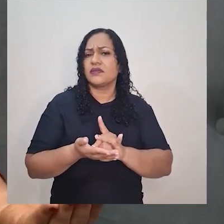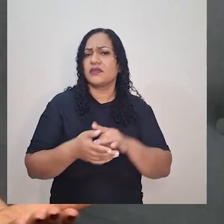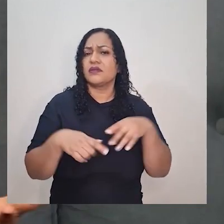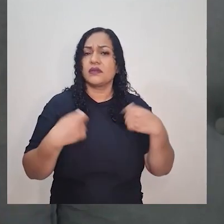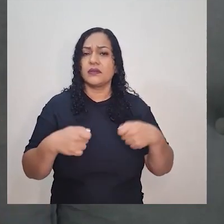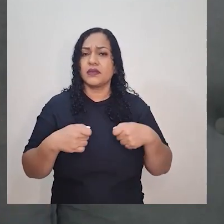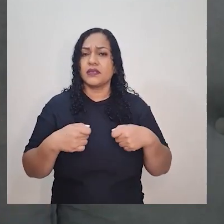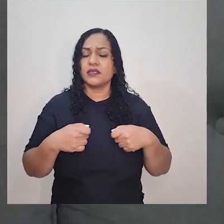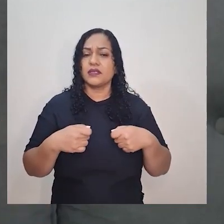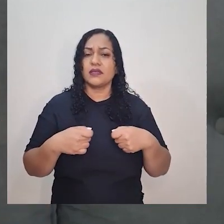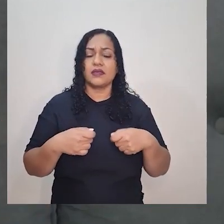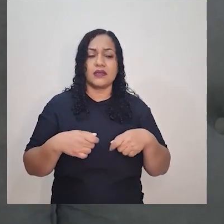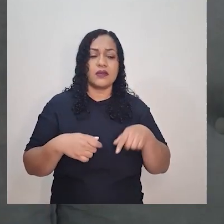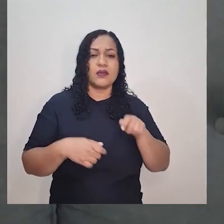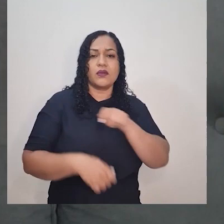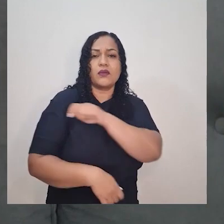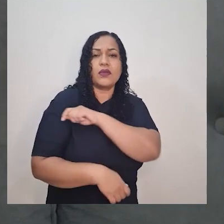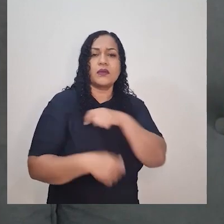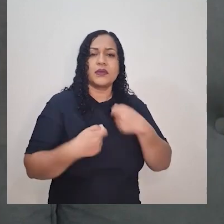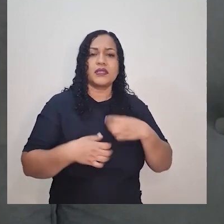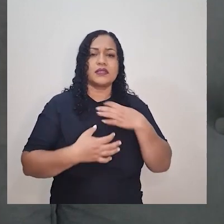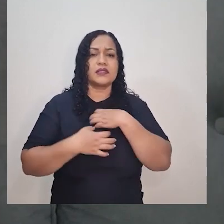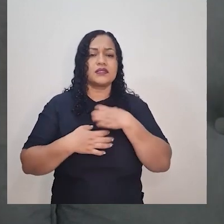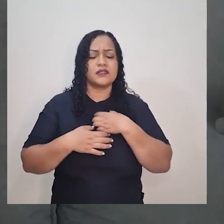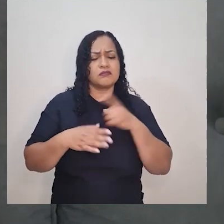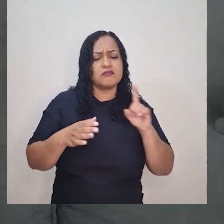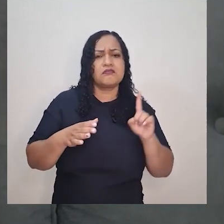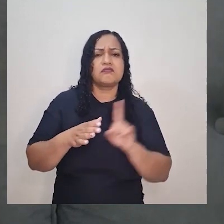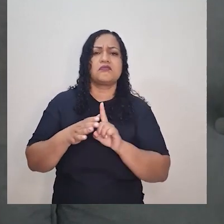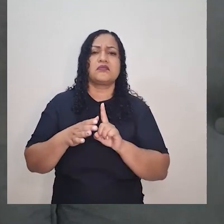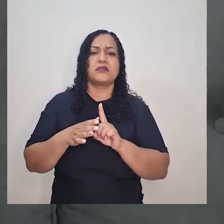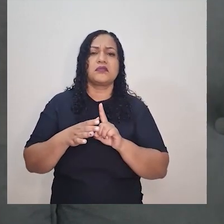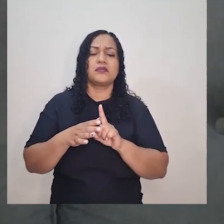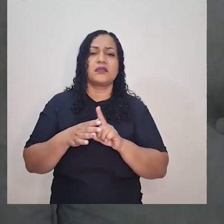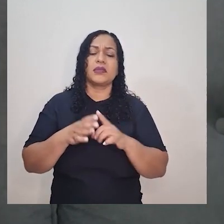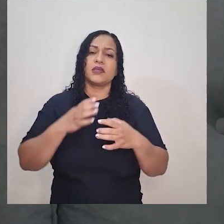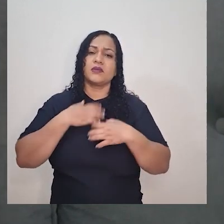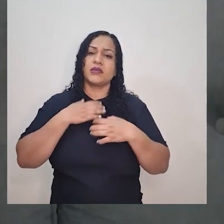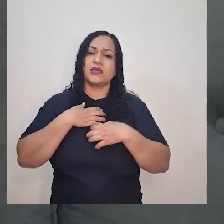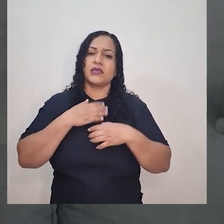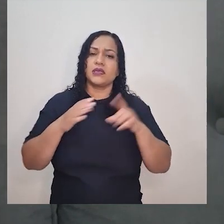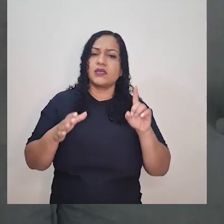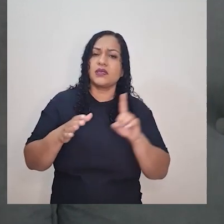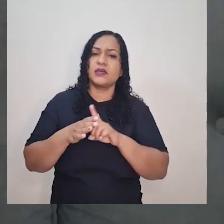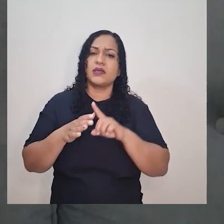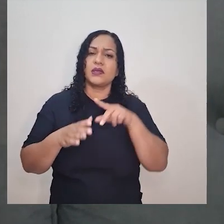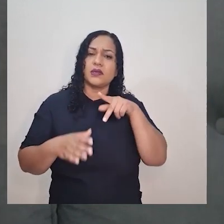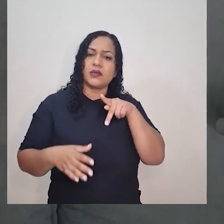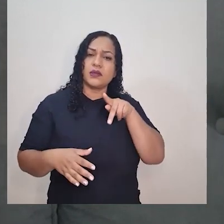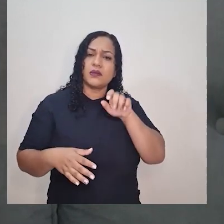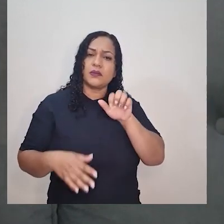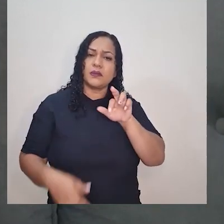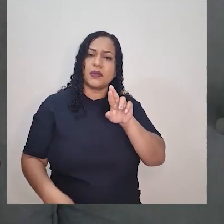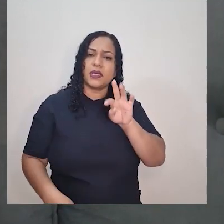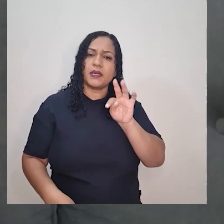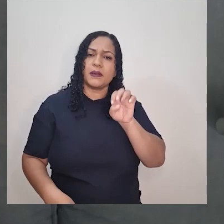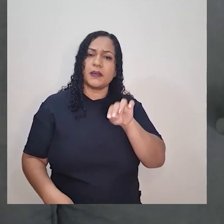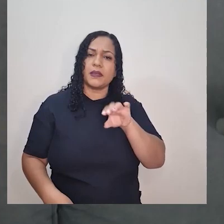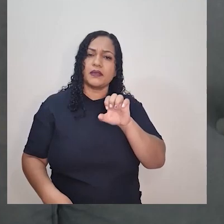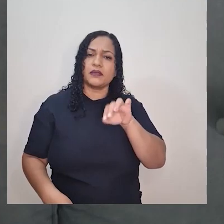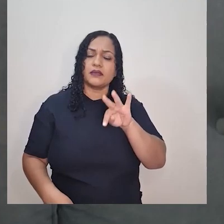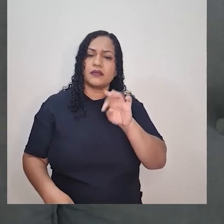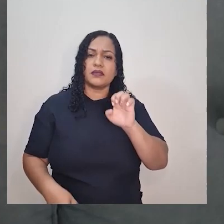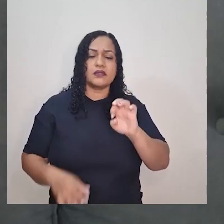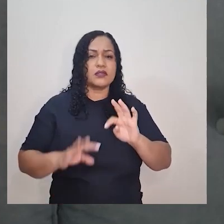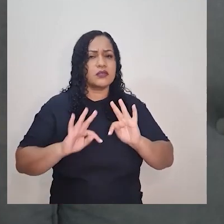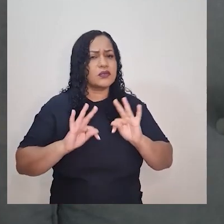É o sentimento de pertença que a professora Janaína colocou. A partir do momento que eu me sinto pertencente a um determinado espaço, todo o trabalho,